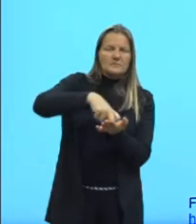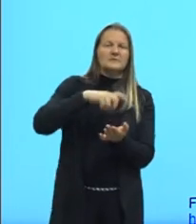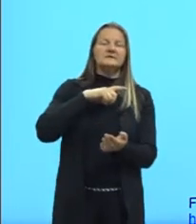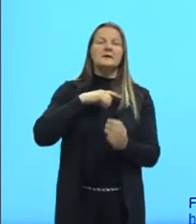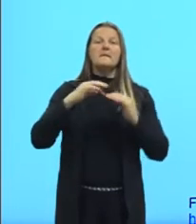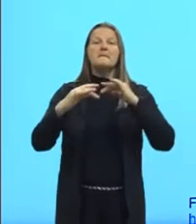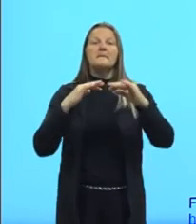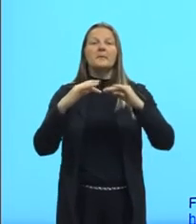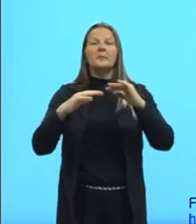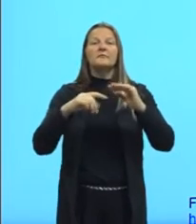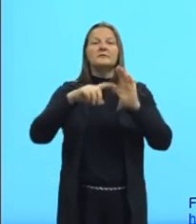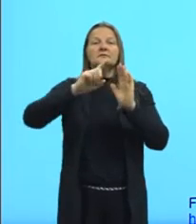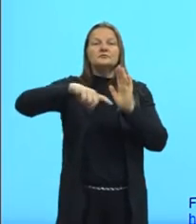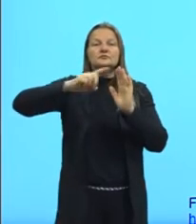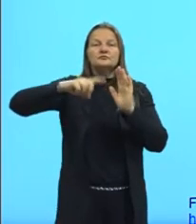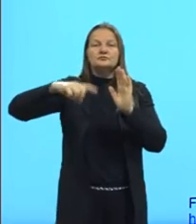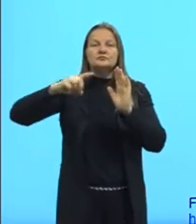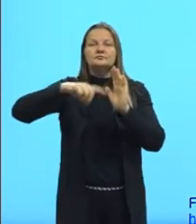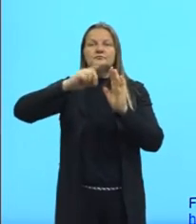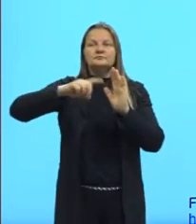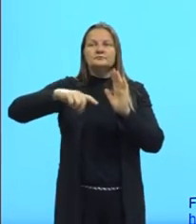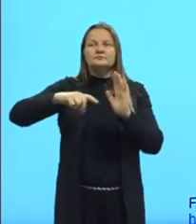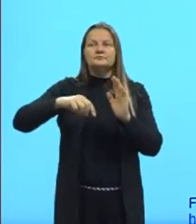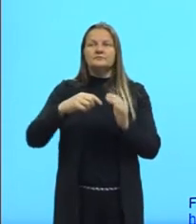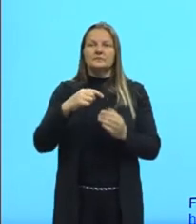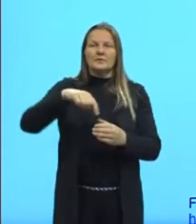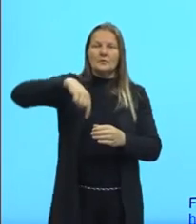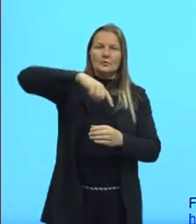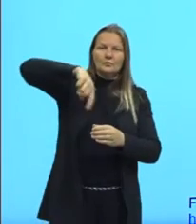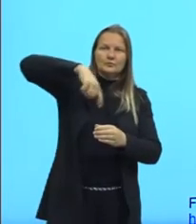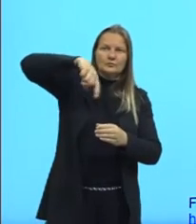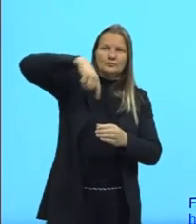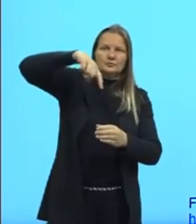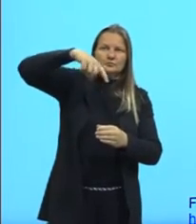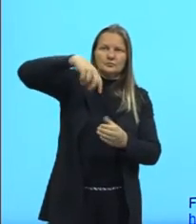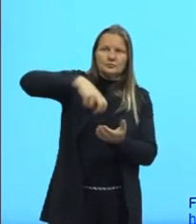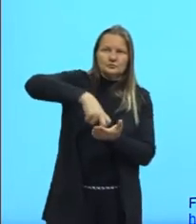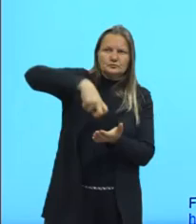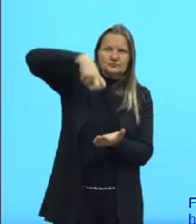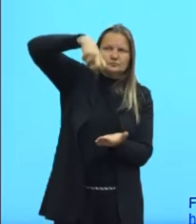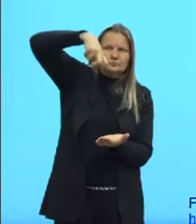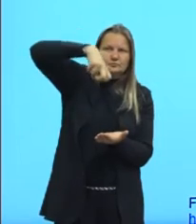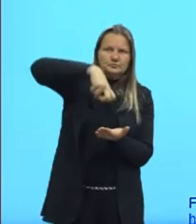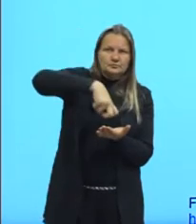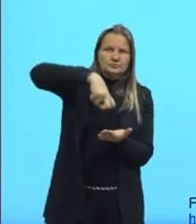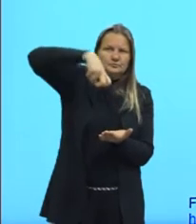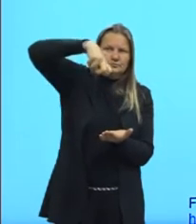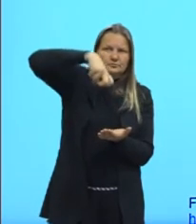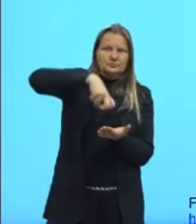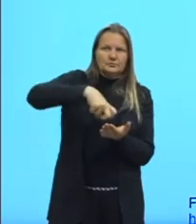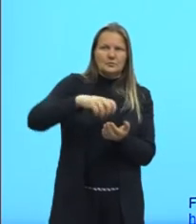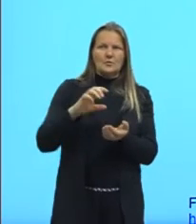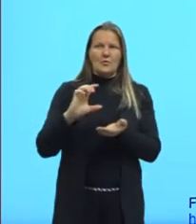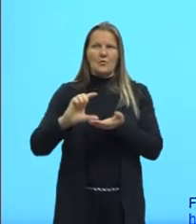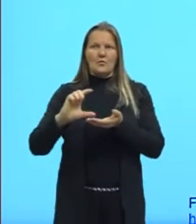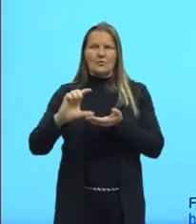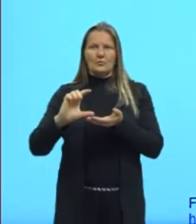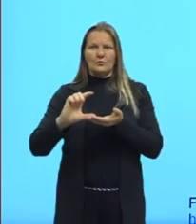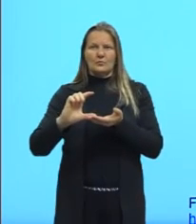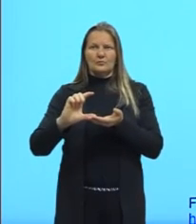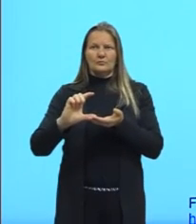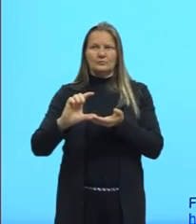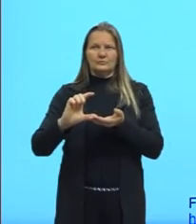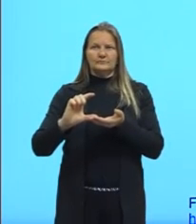um movimento de oscilação né Porque dependendo de como eu organizo esse conjunto aqui essa